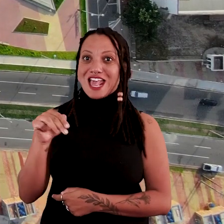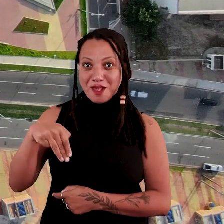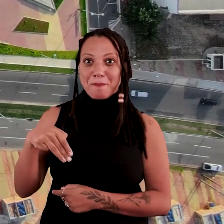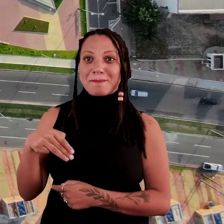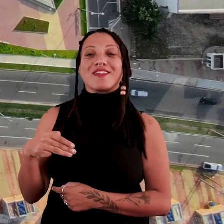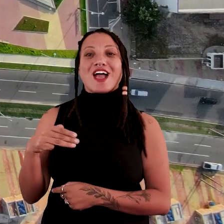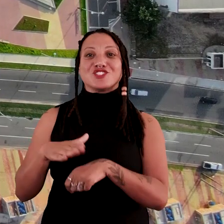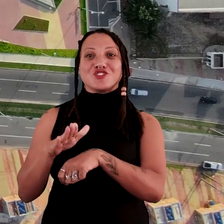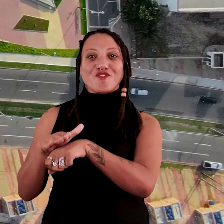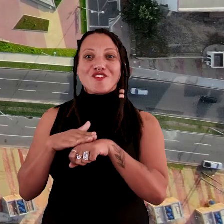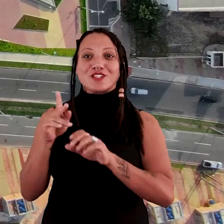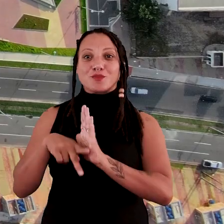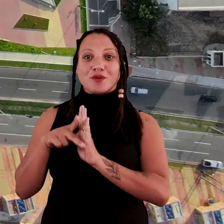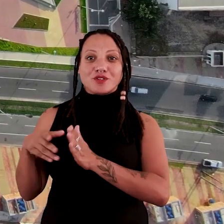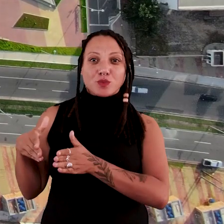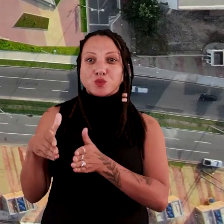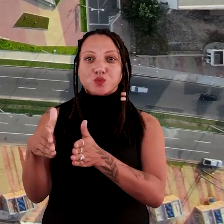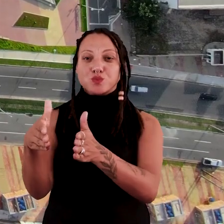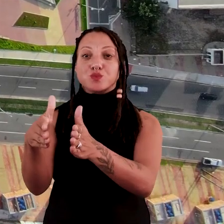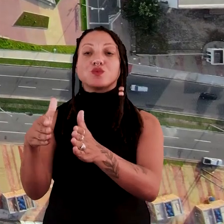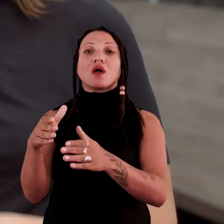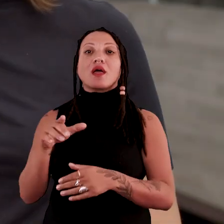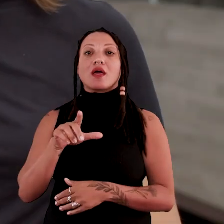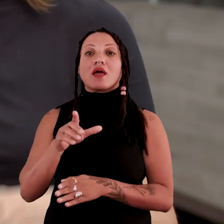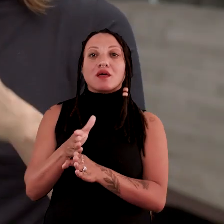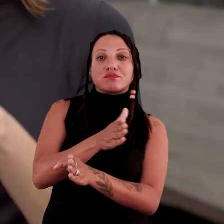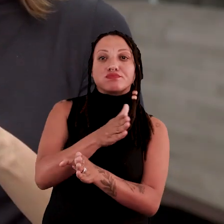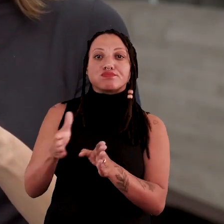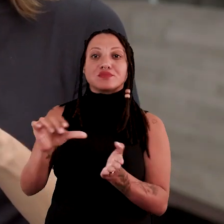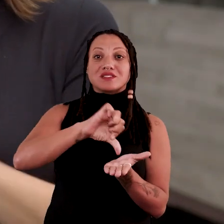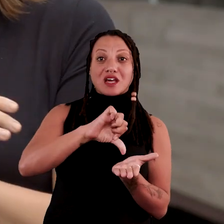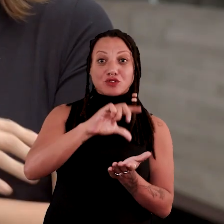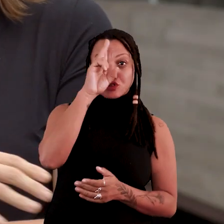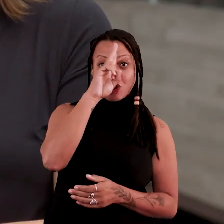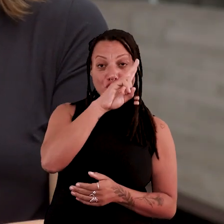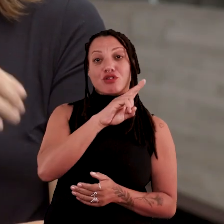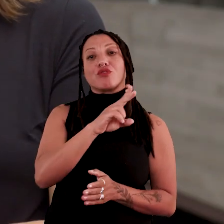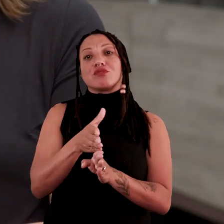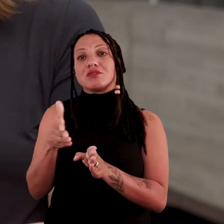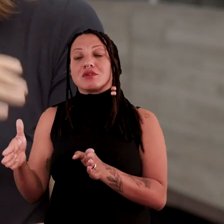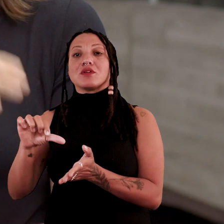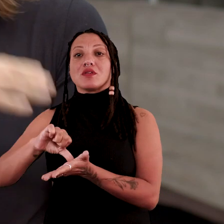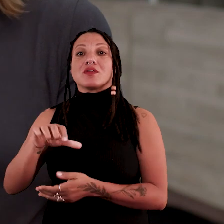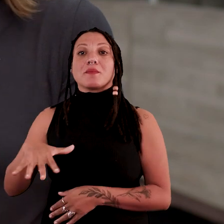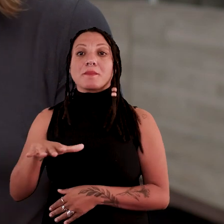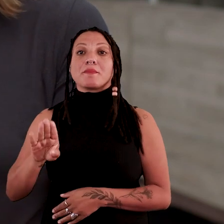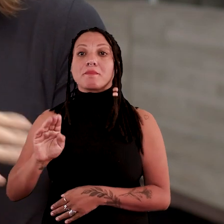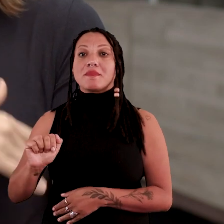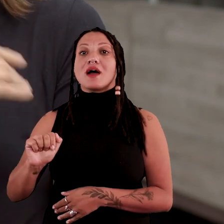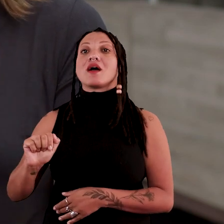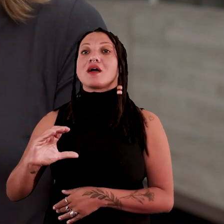e trecho era uma grande rotatória, outro trecho já era um terminal rodoviário, em condições